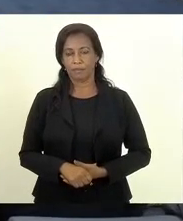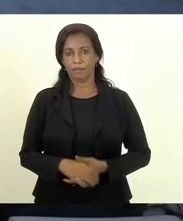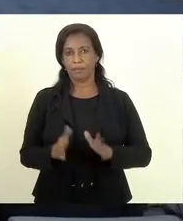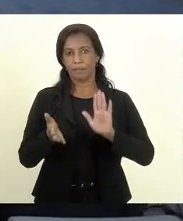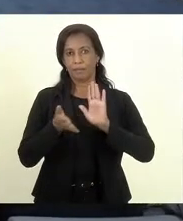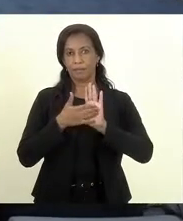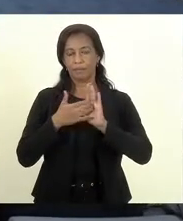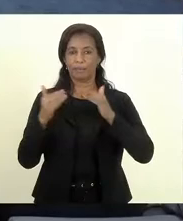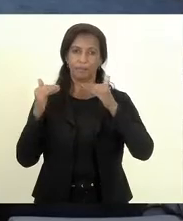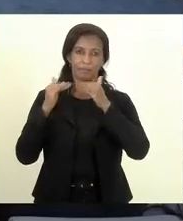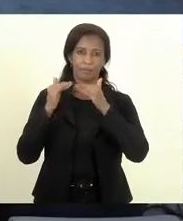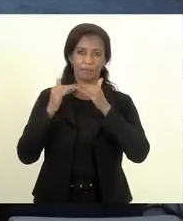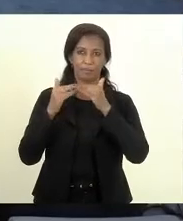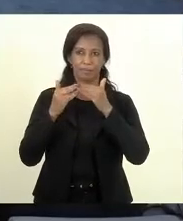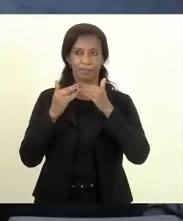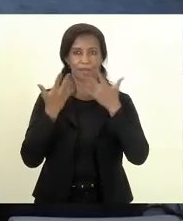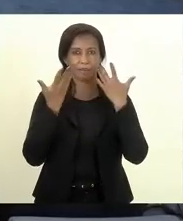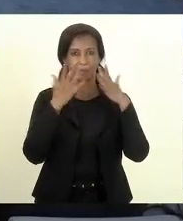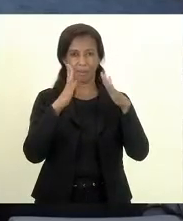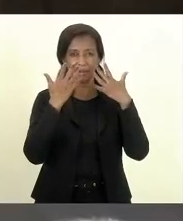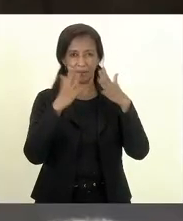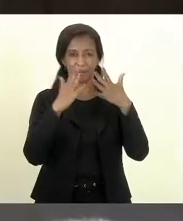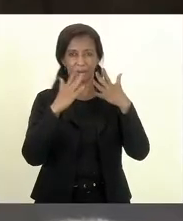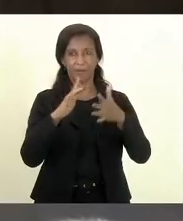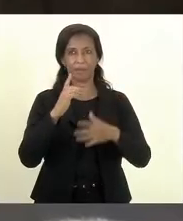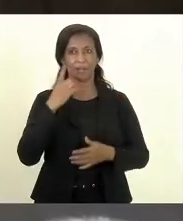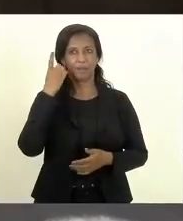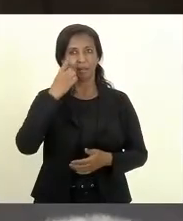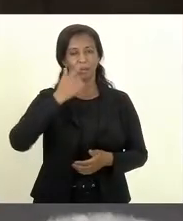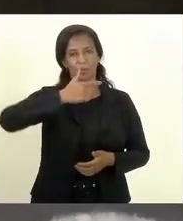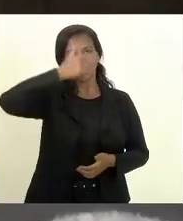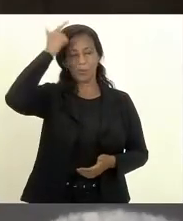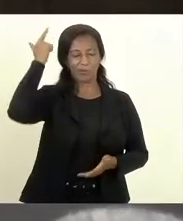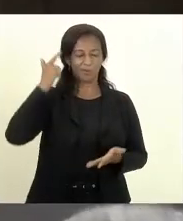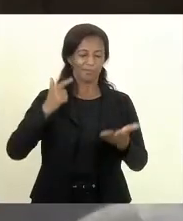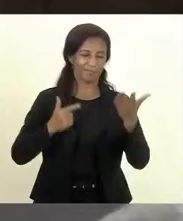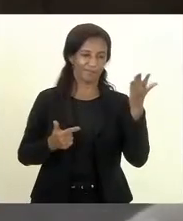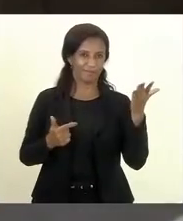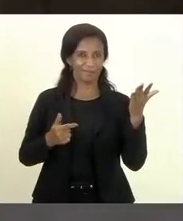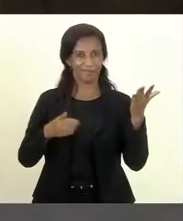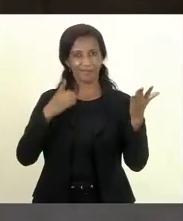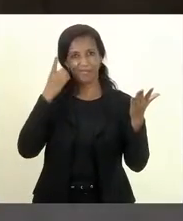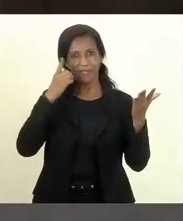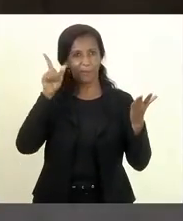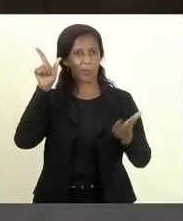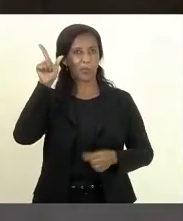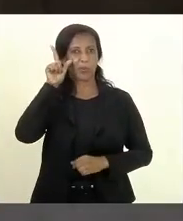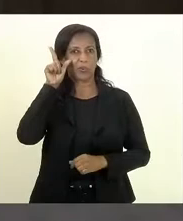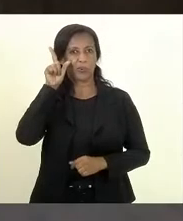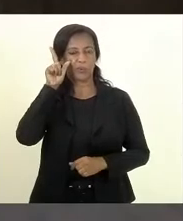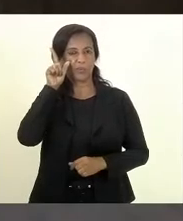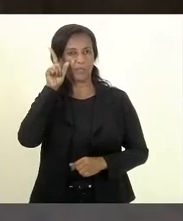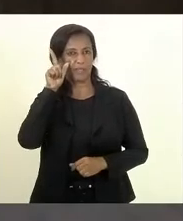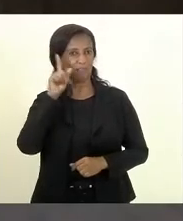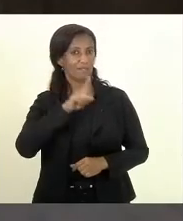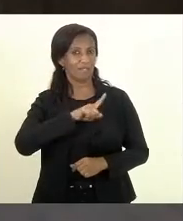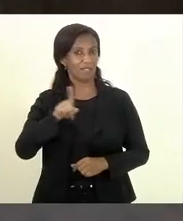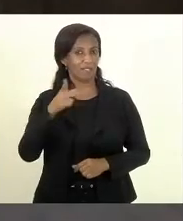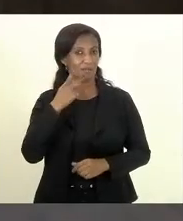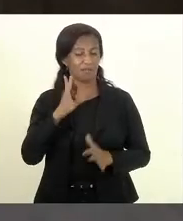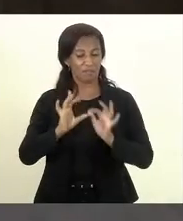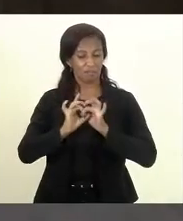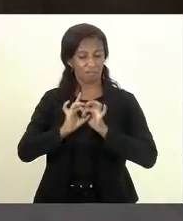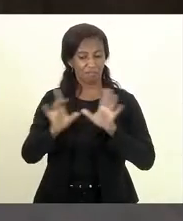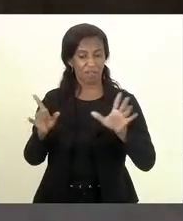Parecer favorável, elogiando a iniciativa do deputado Luiz Paulo e da deputada Lucinha, que não falam em abrir mão